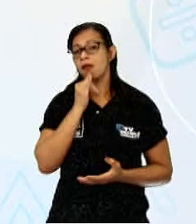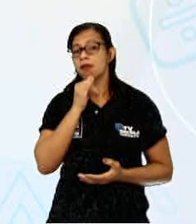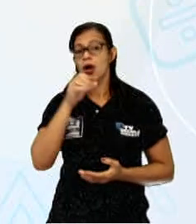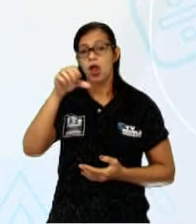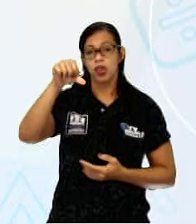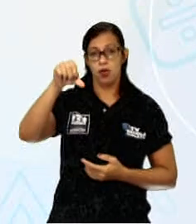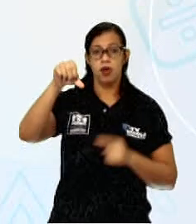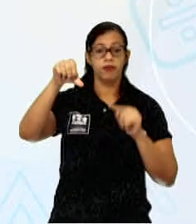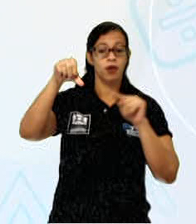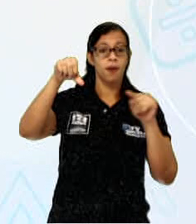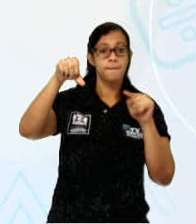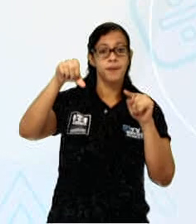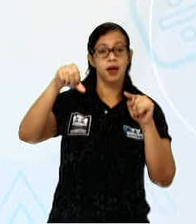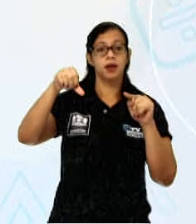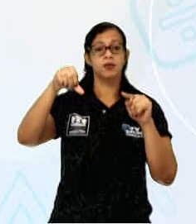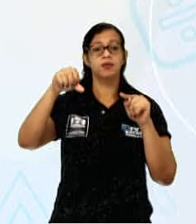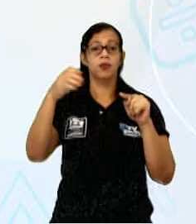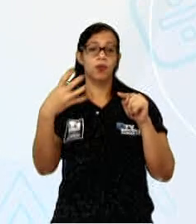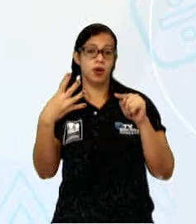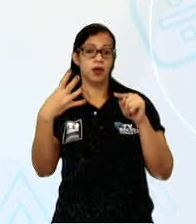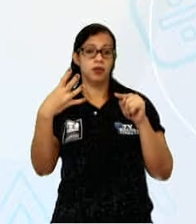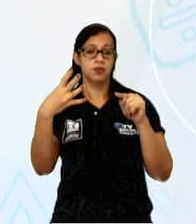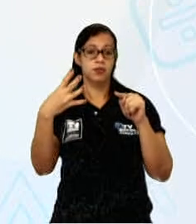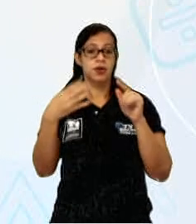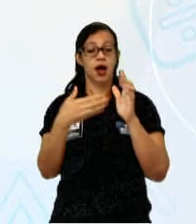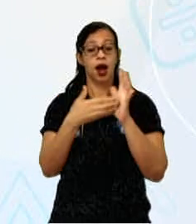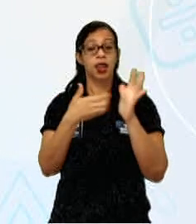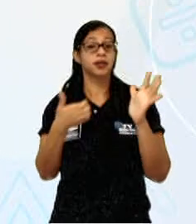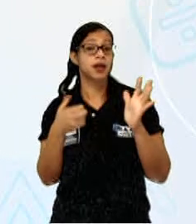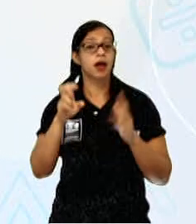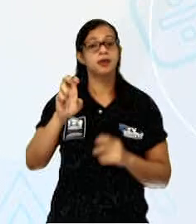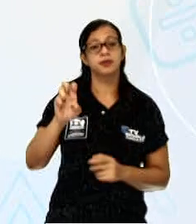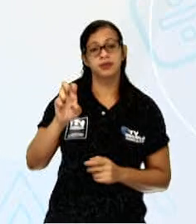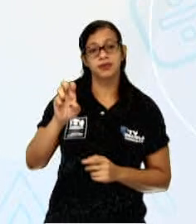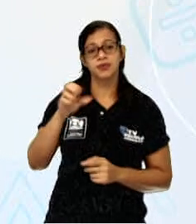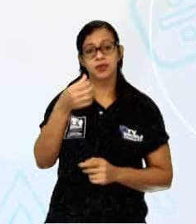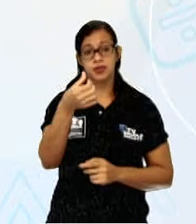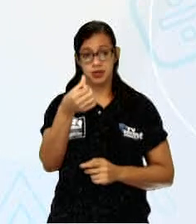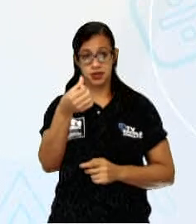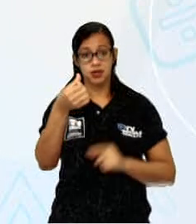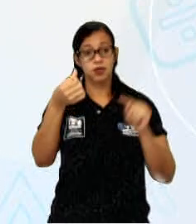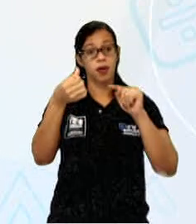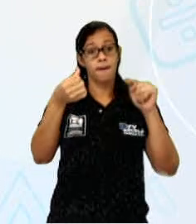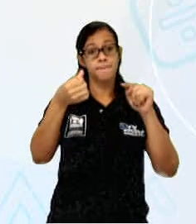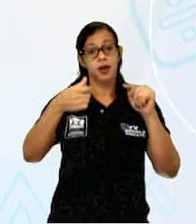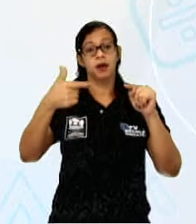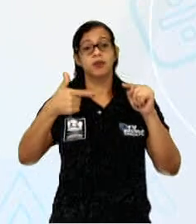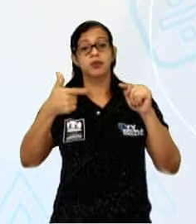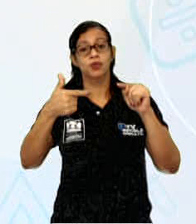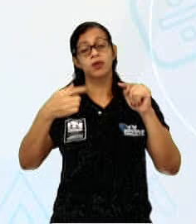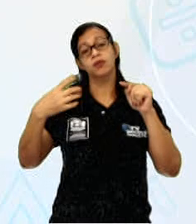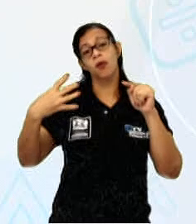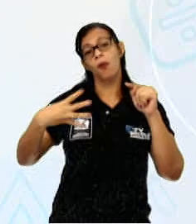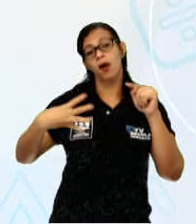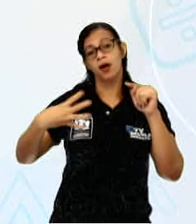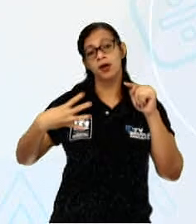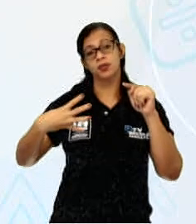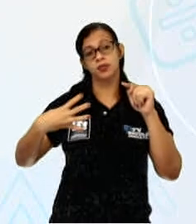6 - 245 - 32 portanto